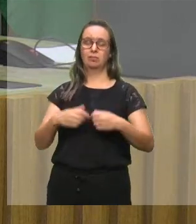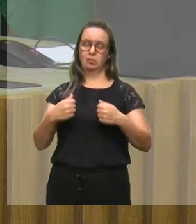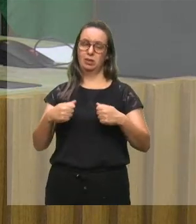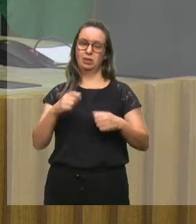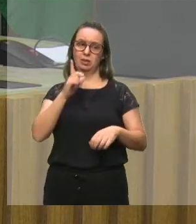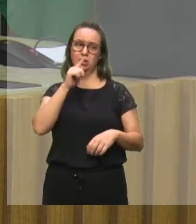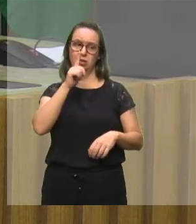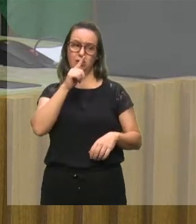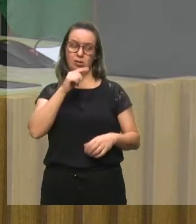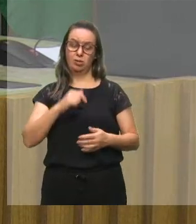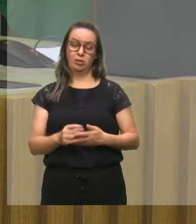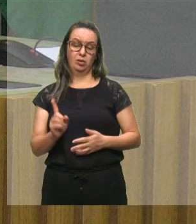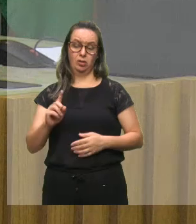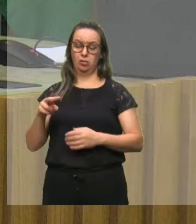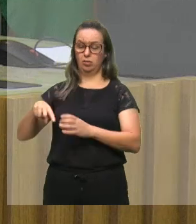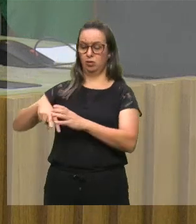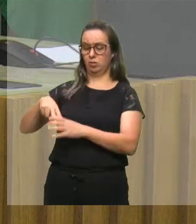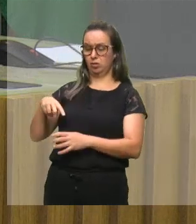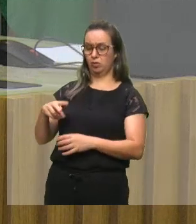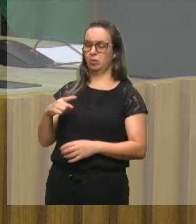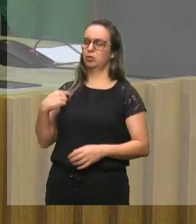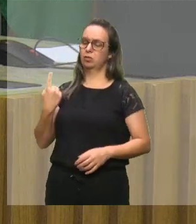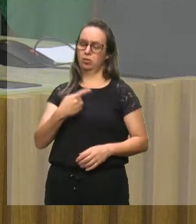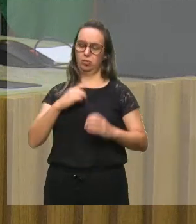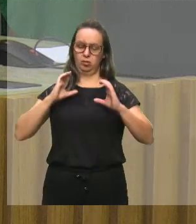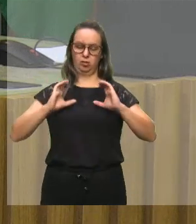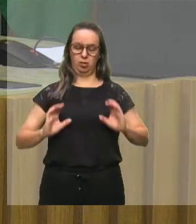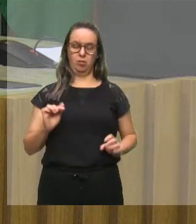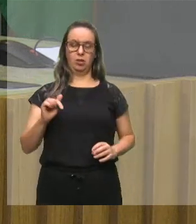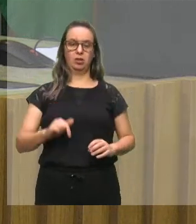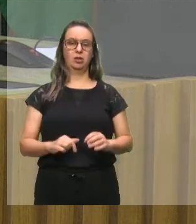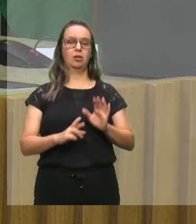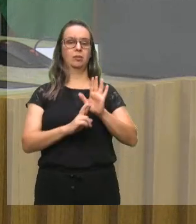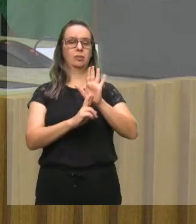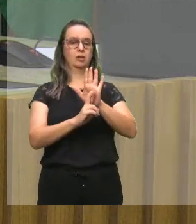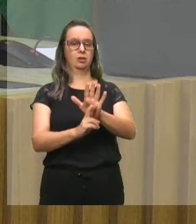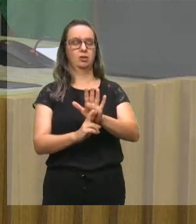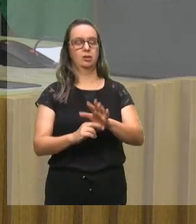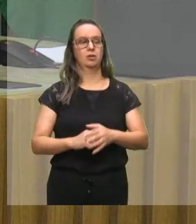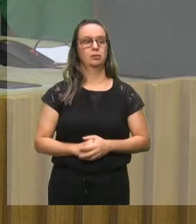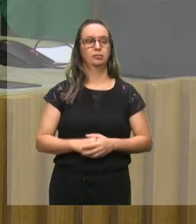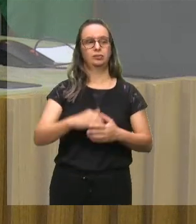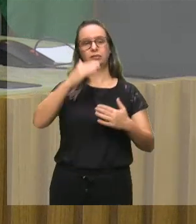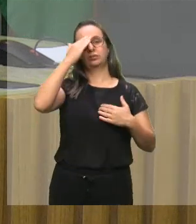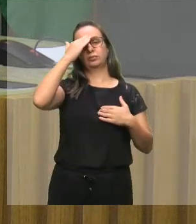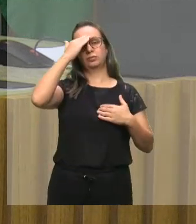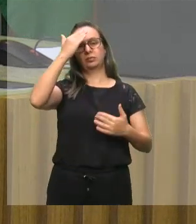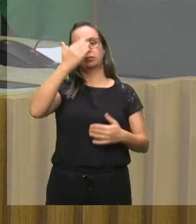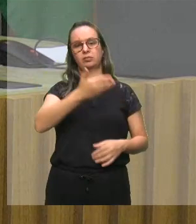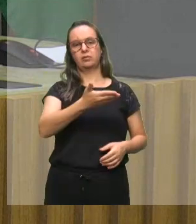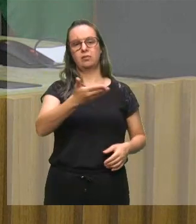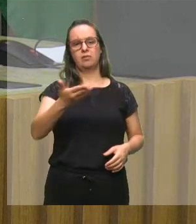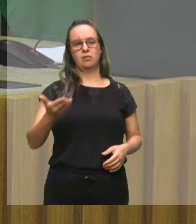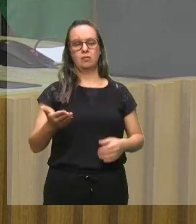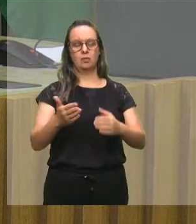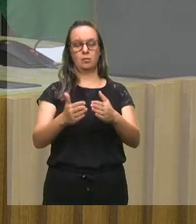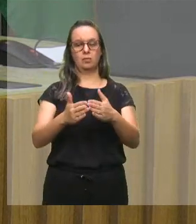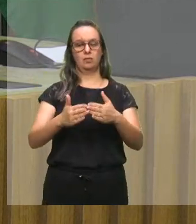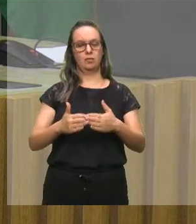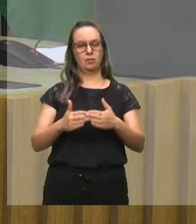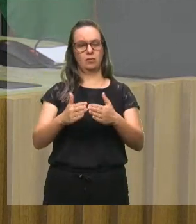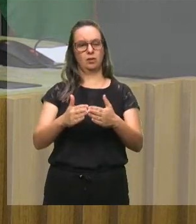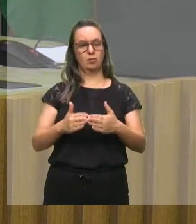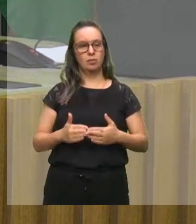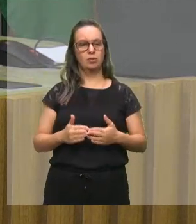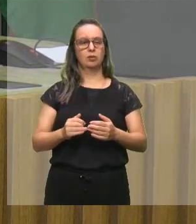papel também legislar por eles. Então, agradecer aqui o tempo de vocês e pedir de coração que